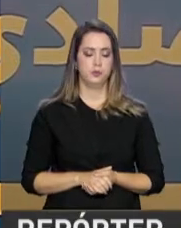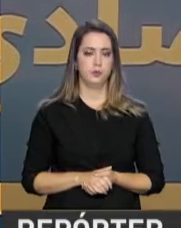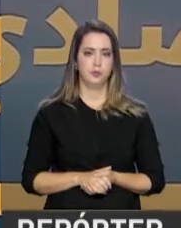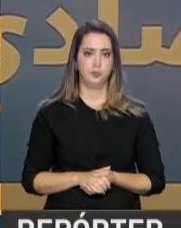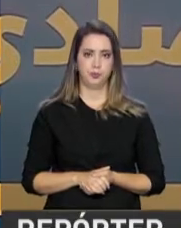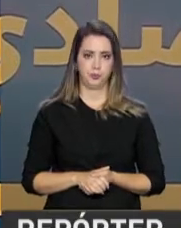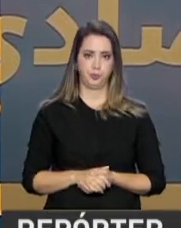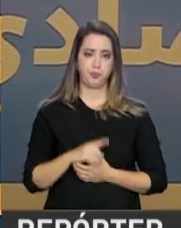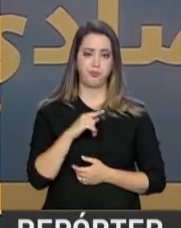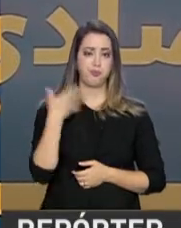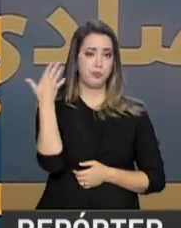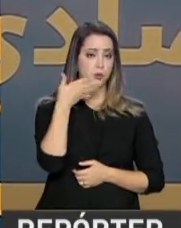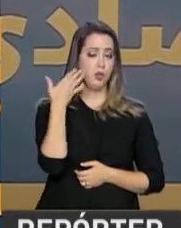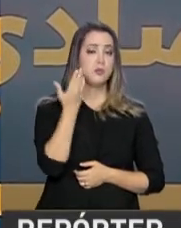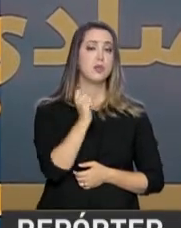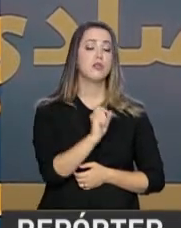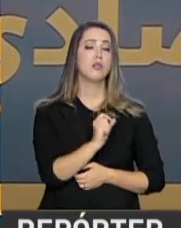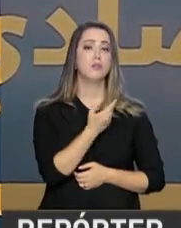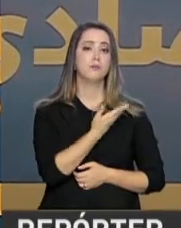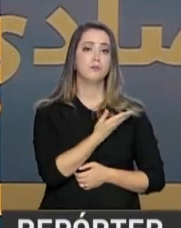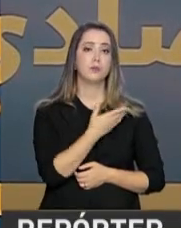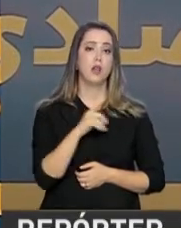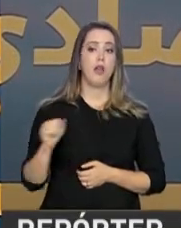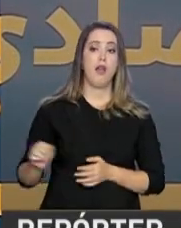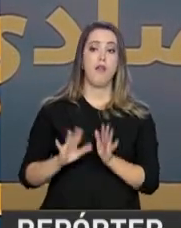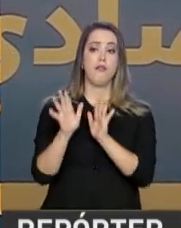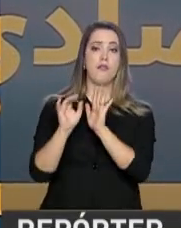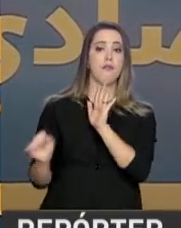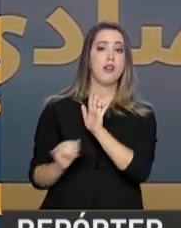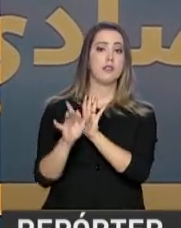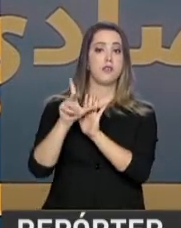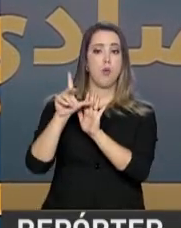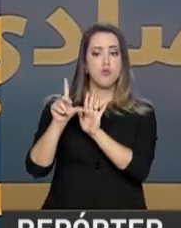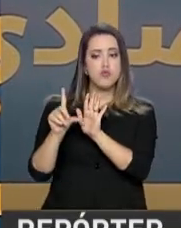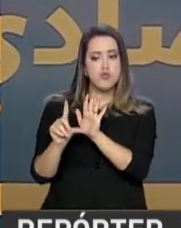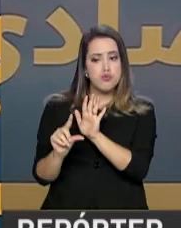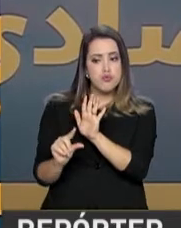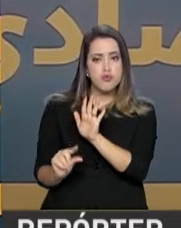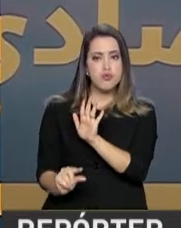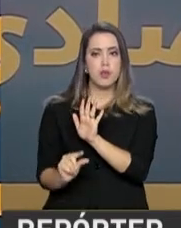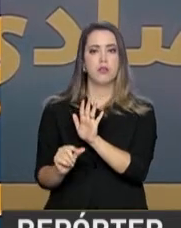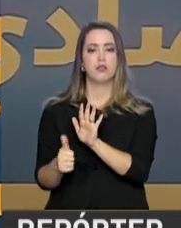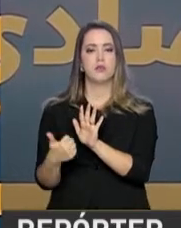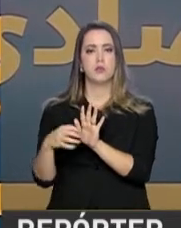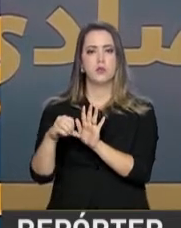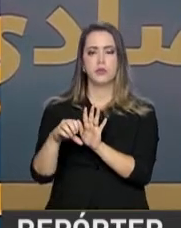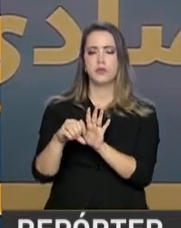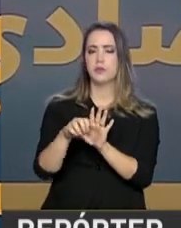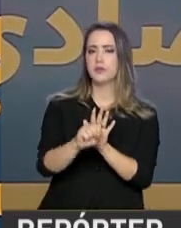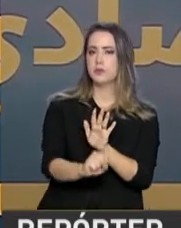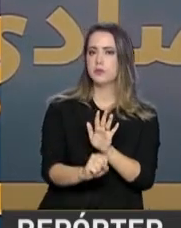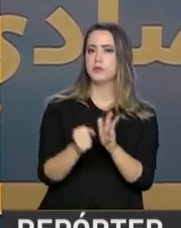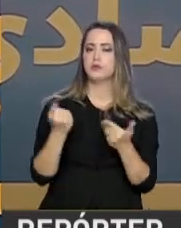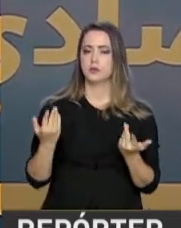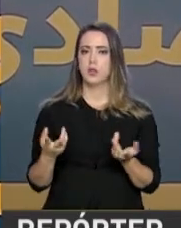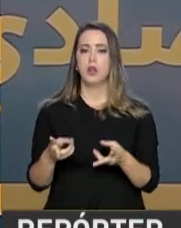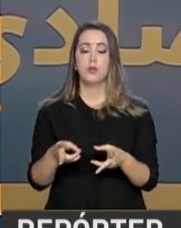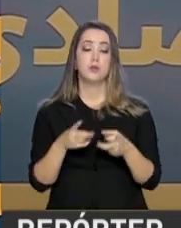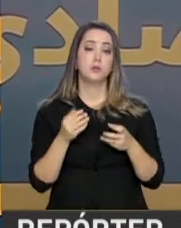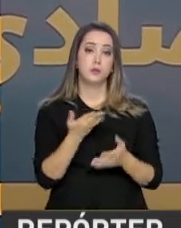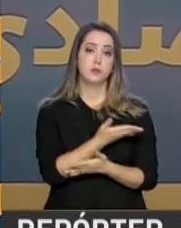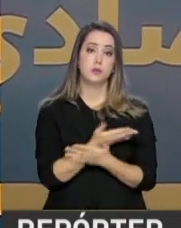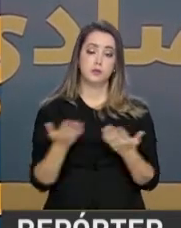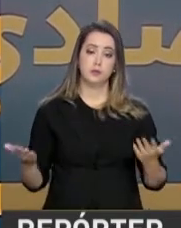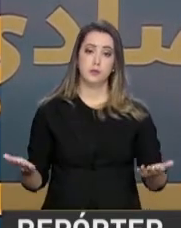mais baixa desde 1998 ano passado eu gostaria de chamar a atenção que por exemplo